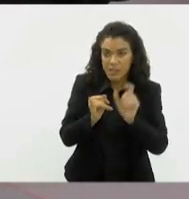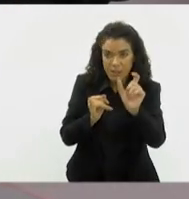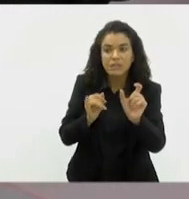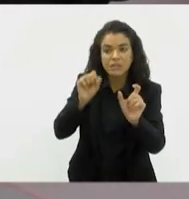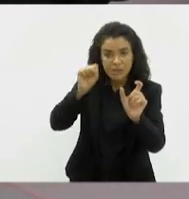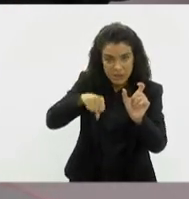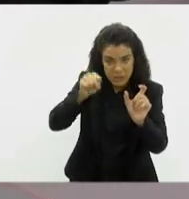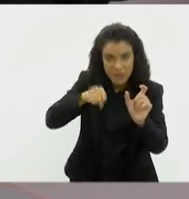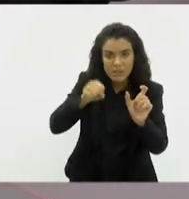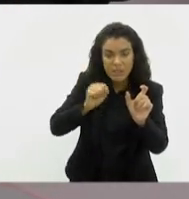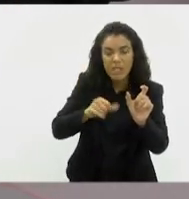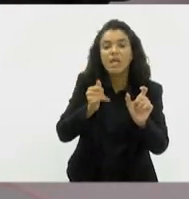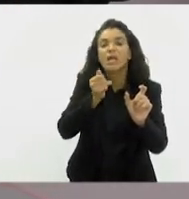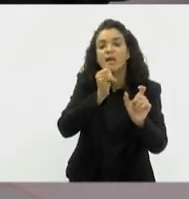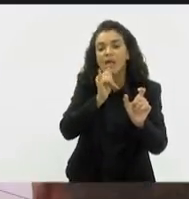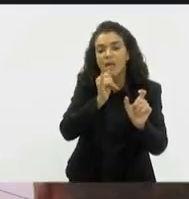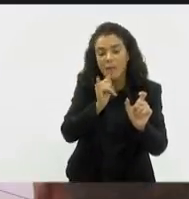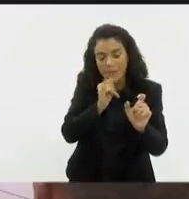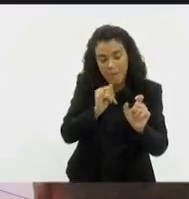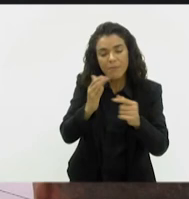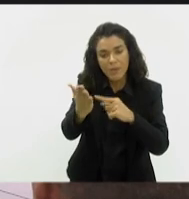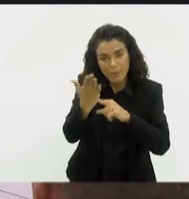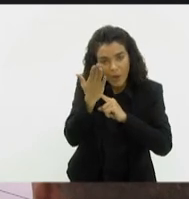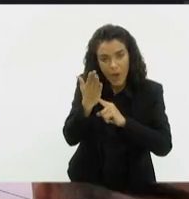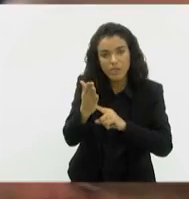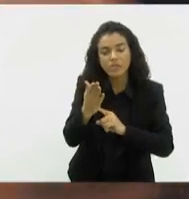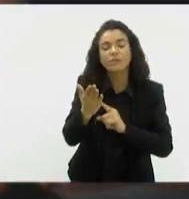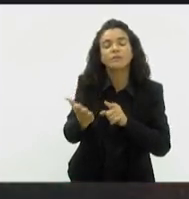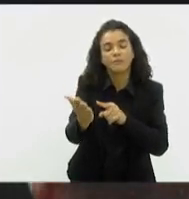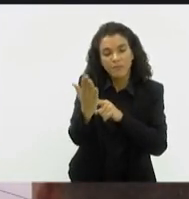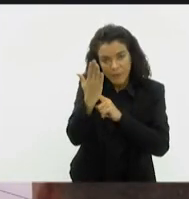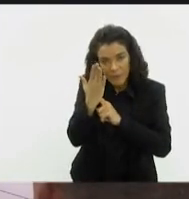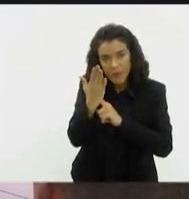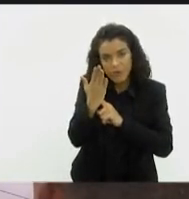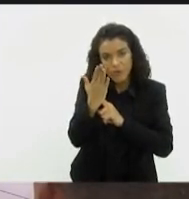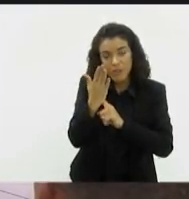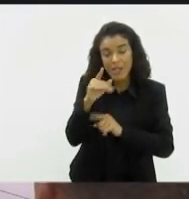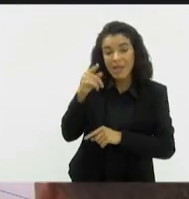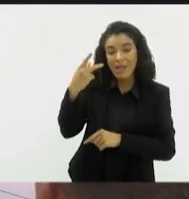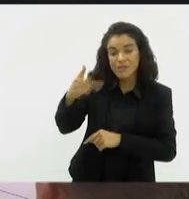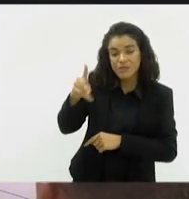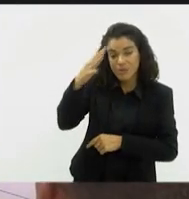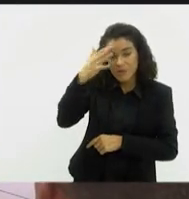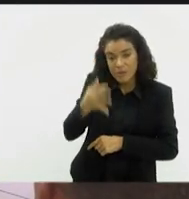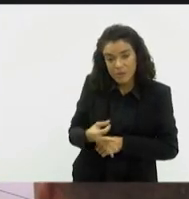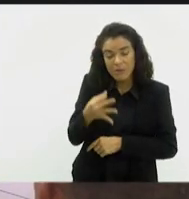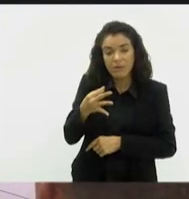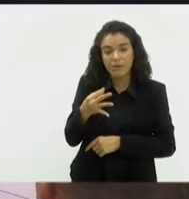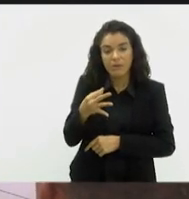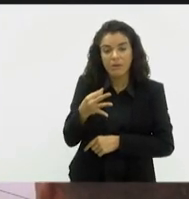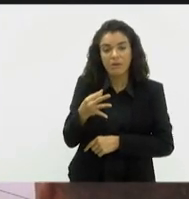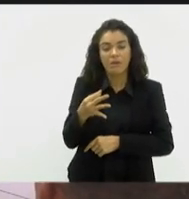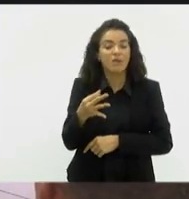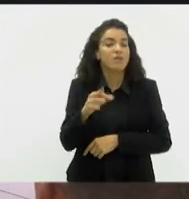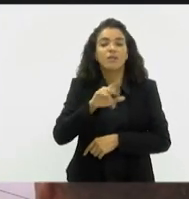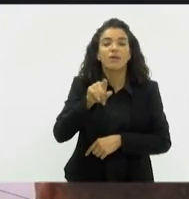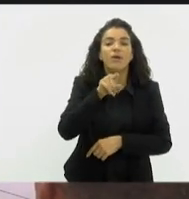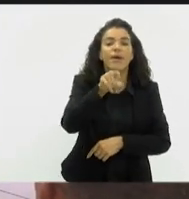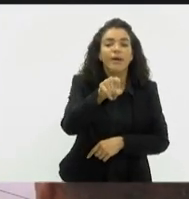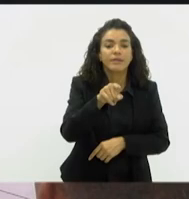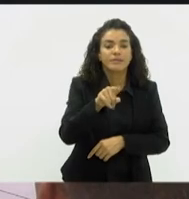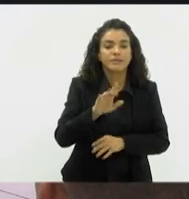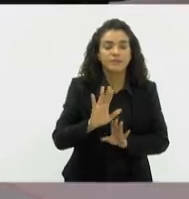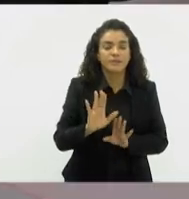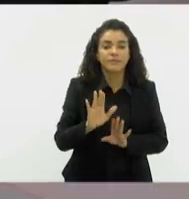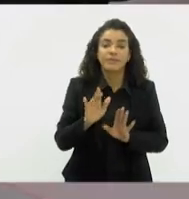escrito exemplificativo? Tem várias possibilidades. Me mostre na lei os elementos exemplificativos. Essa é a sua interpretação. Só que... Não, é a senhora que cabe. Se tem